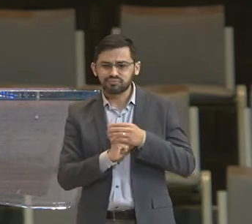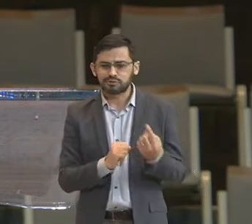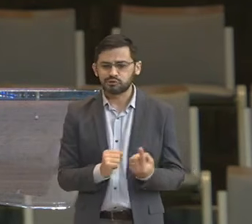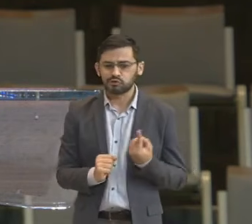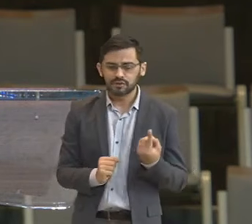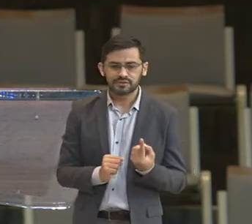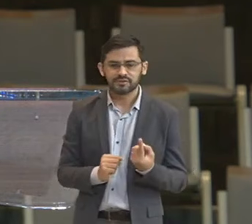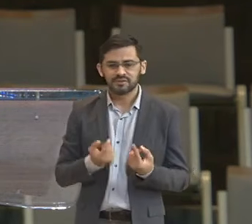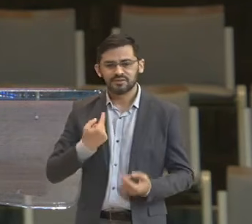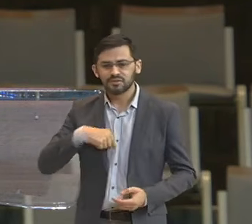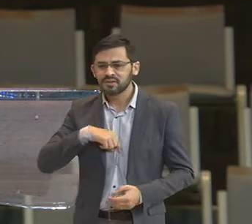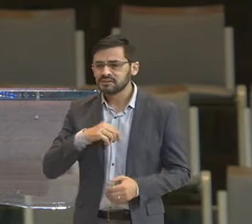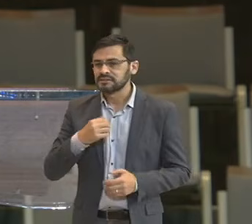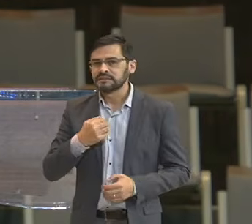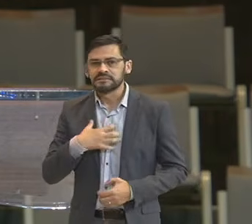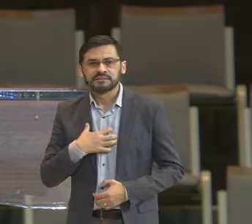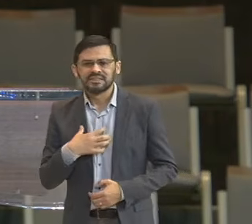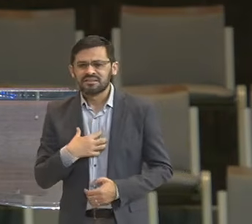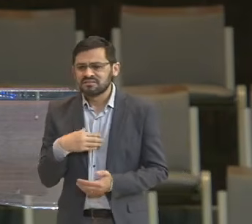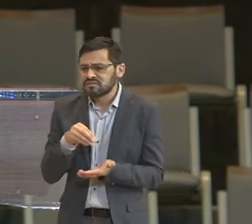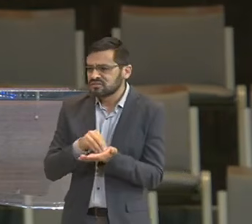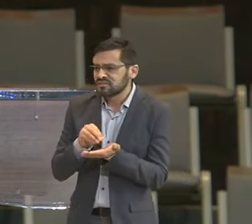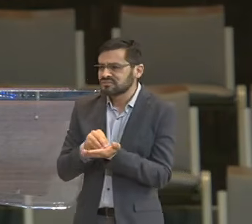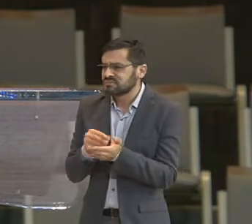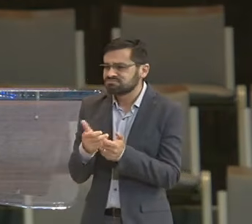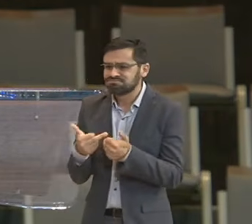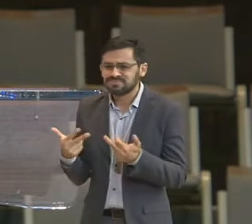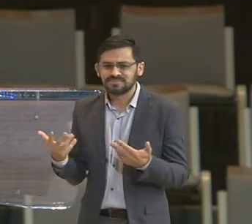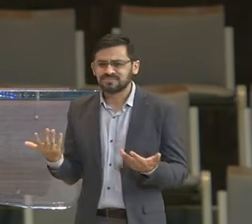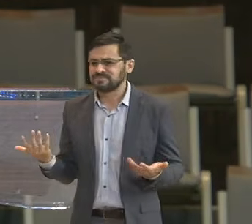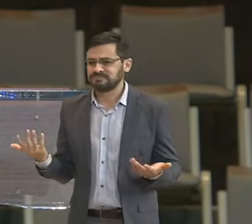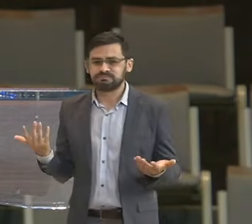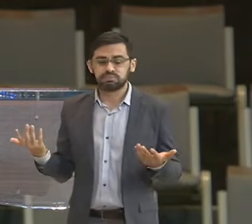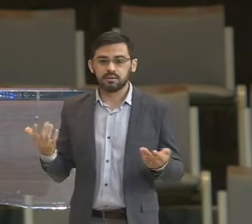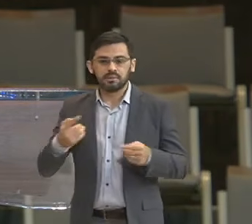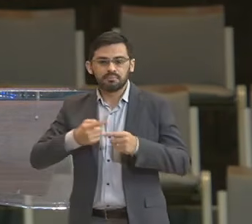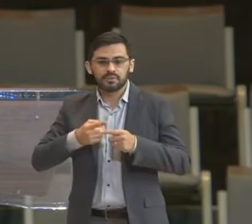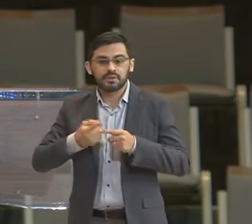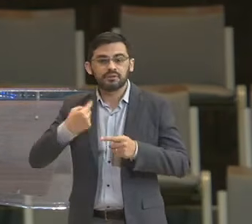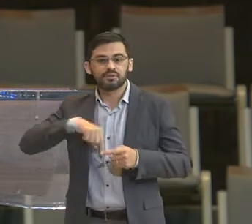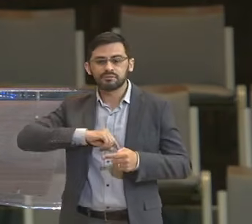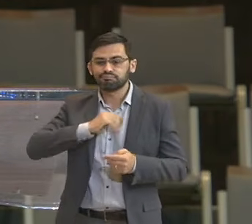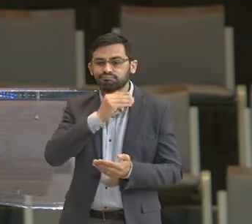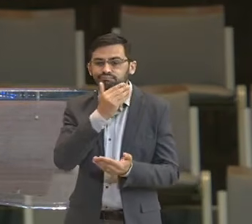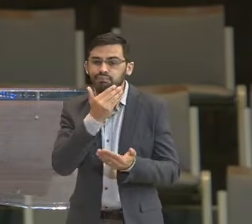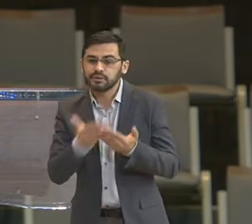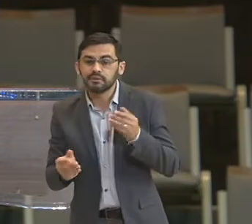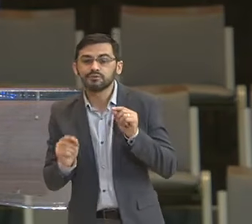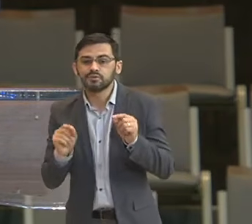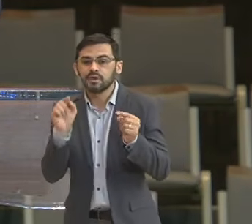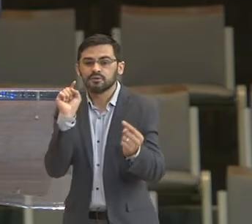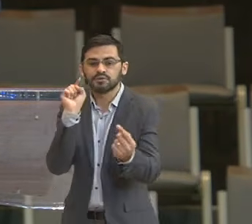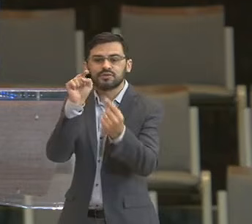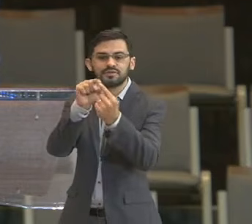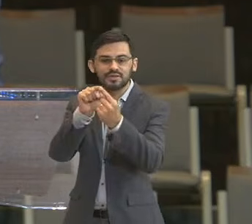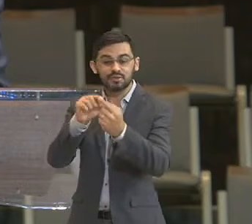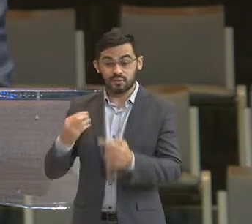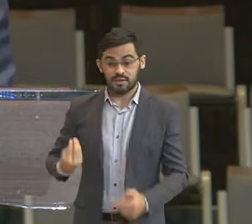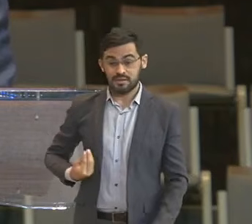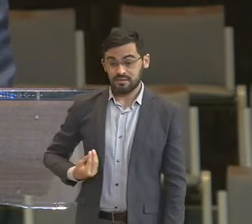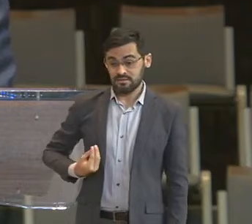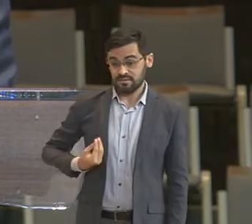nós vamos sentir que está faltando algo, porque nós perdemos o nosso sentido eterno